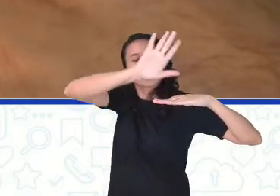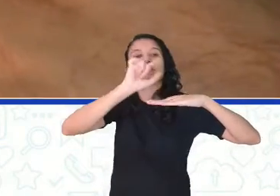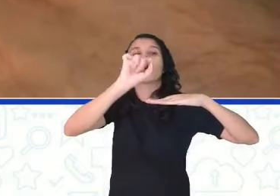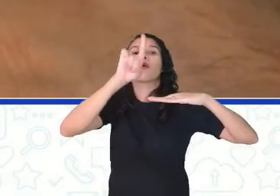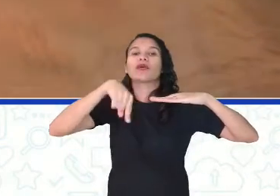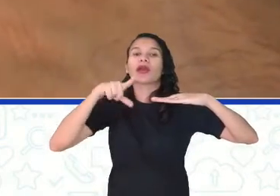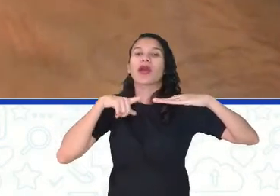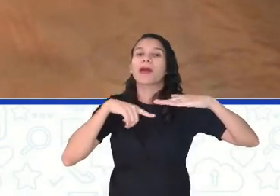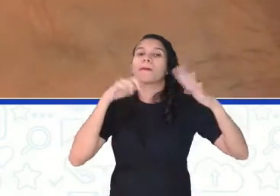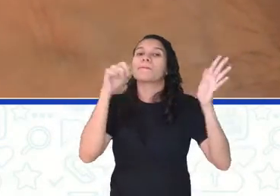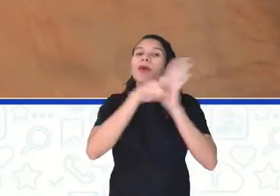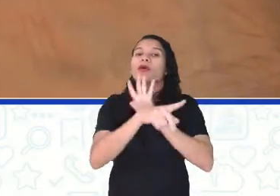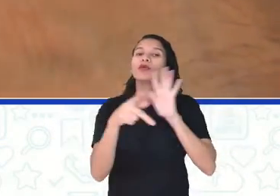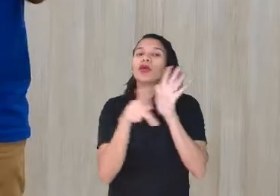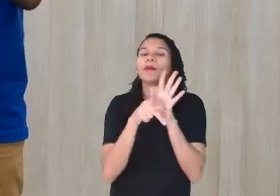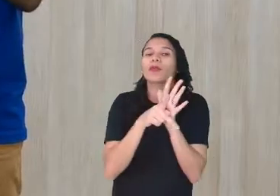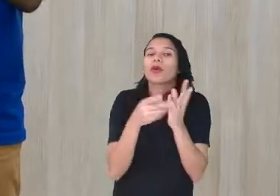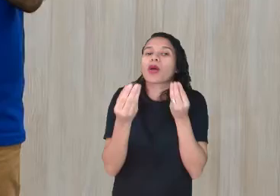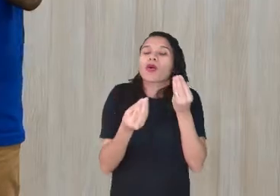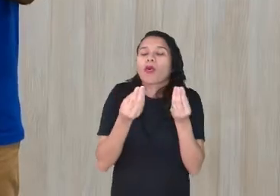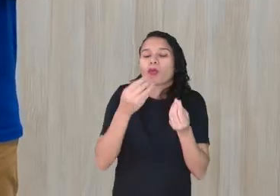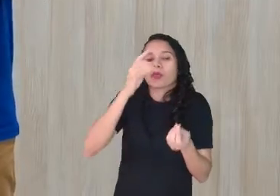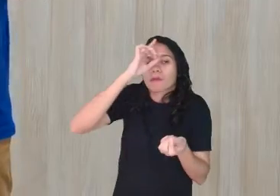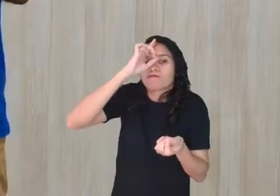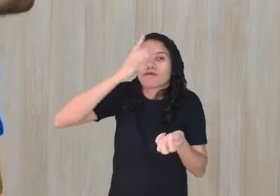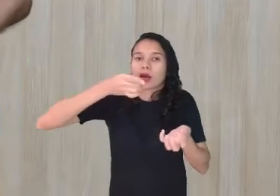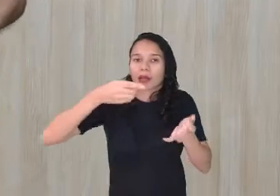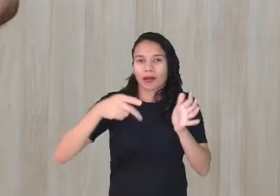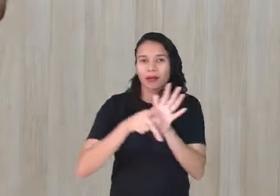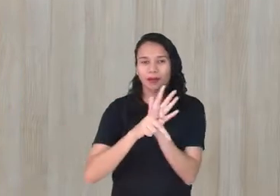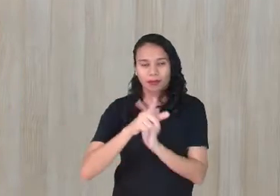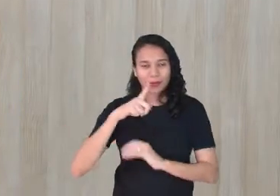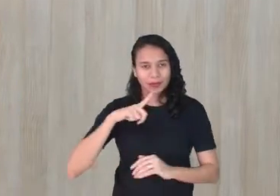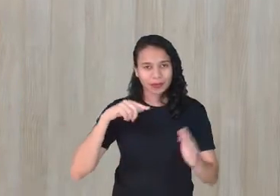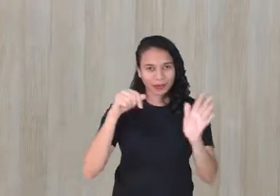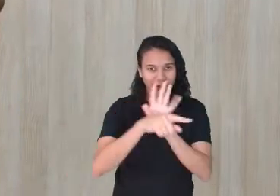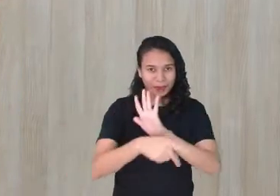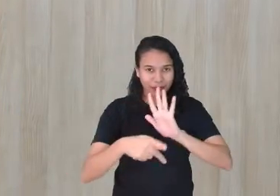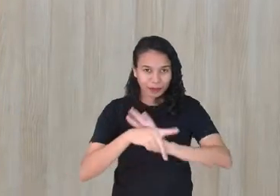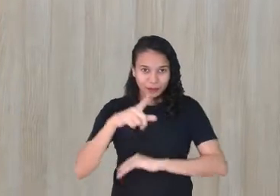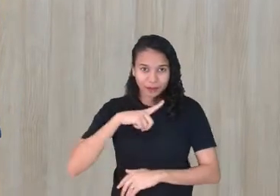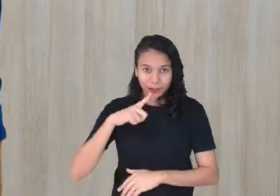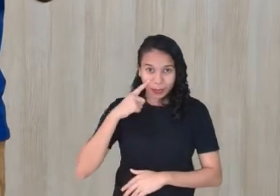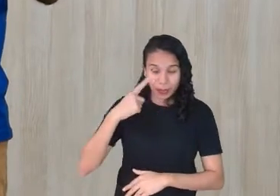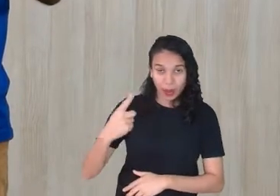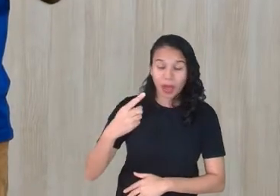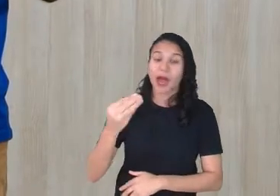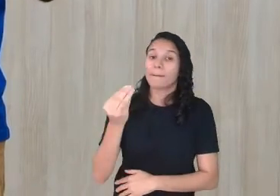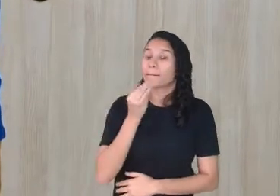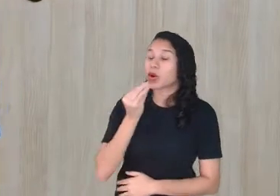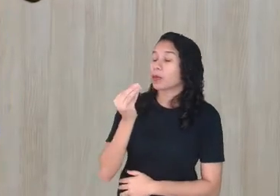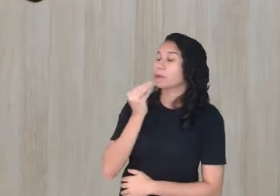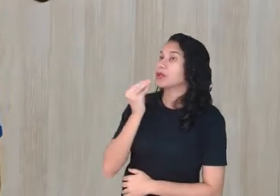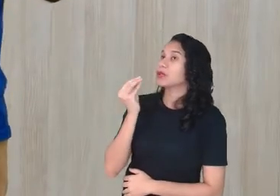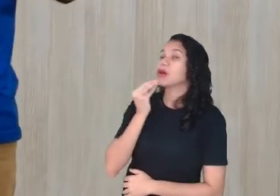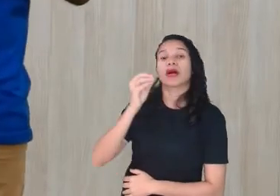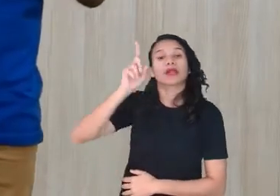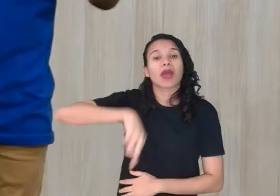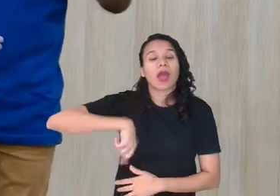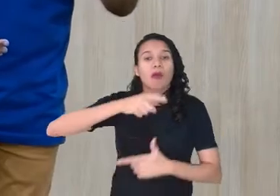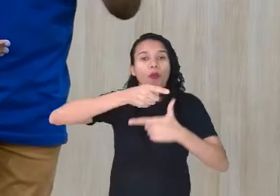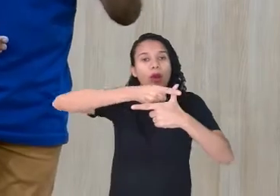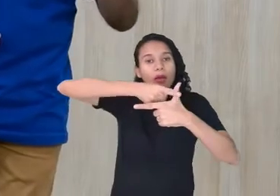que pergunta na questão, é o comando, é o que você quer aí na questão. Então, lembra disso, probabilidade, você vai fazer uma